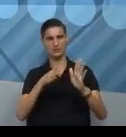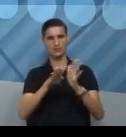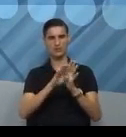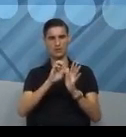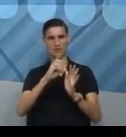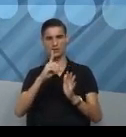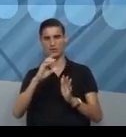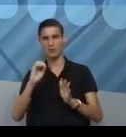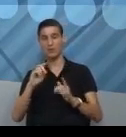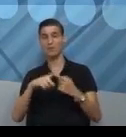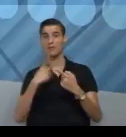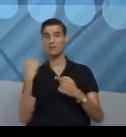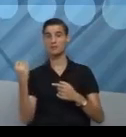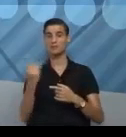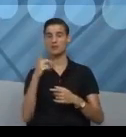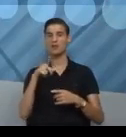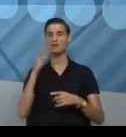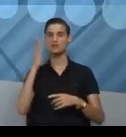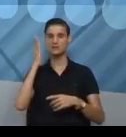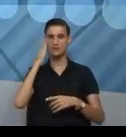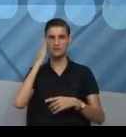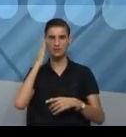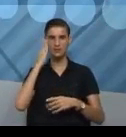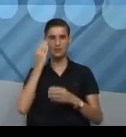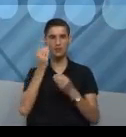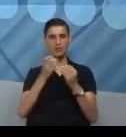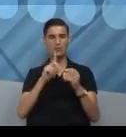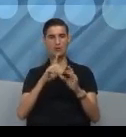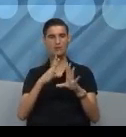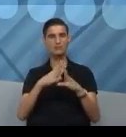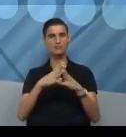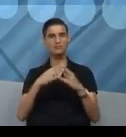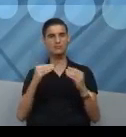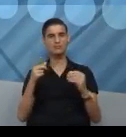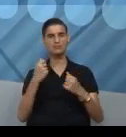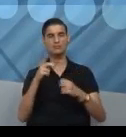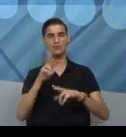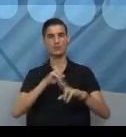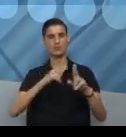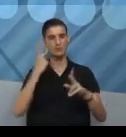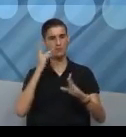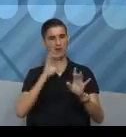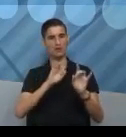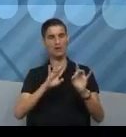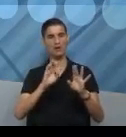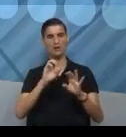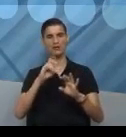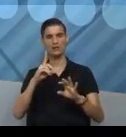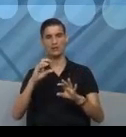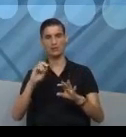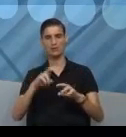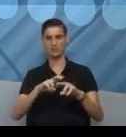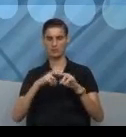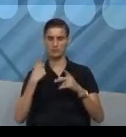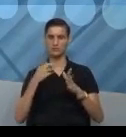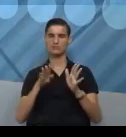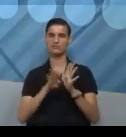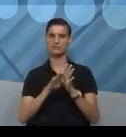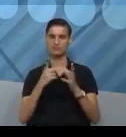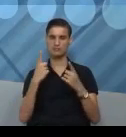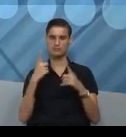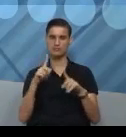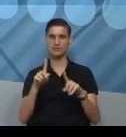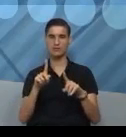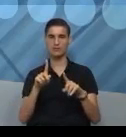em IDO. O importante é você saber qual é a solução que eu devo utilizar para cada IDO, e neste caso a gente chegou numa série